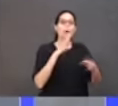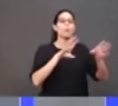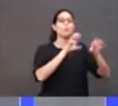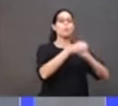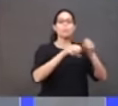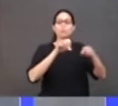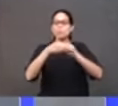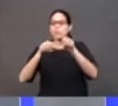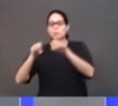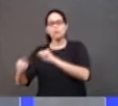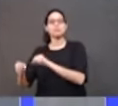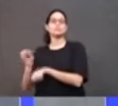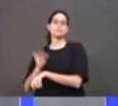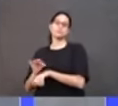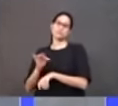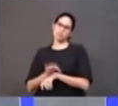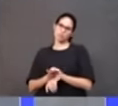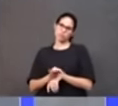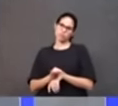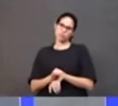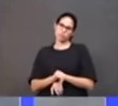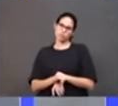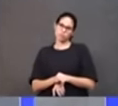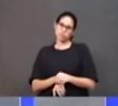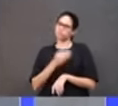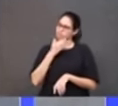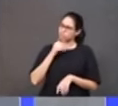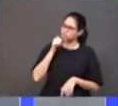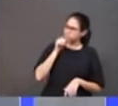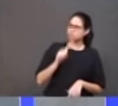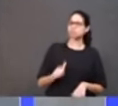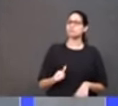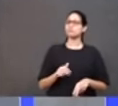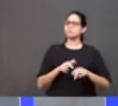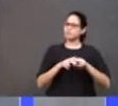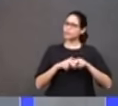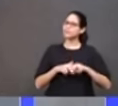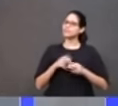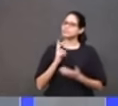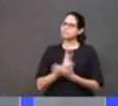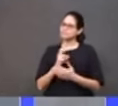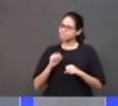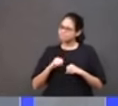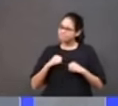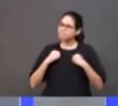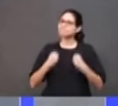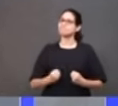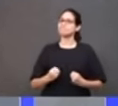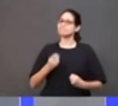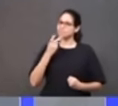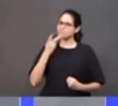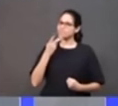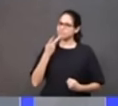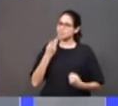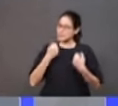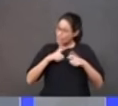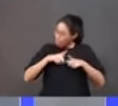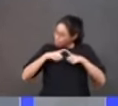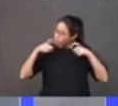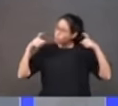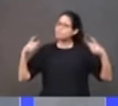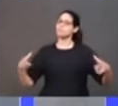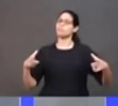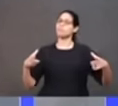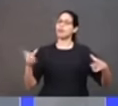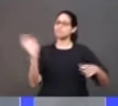e técnicas. Então, por isso que a gente tem sempre feito a defesa de que é fundamental ampliarmos a oferta para esses